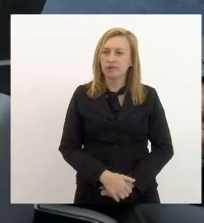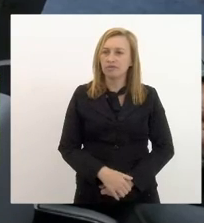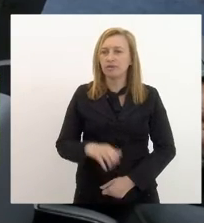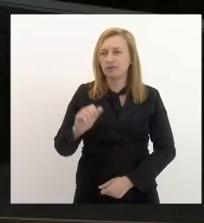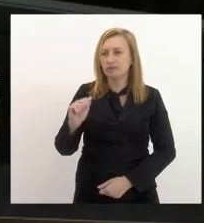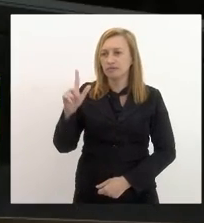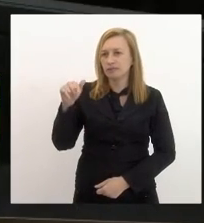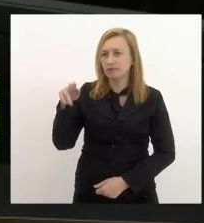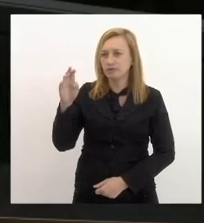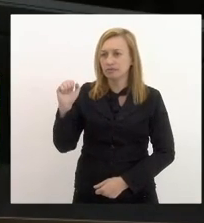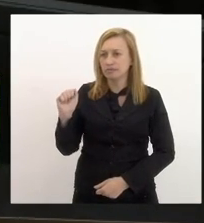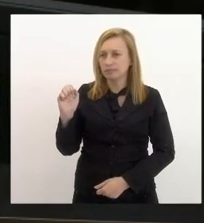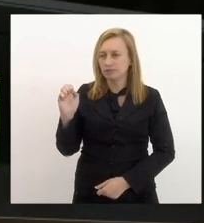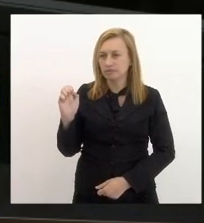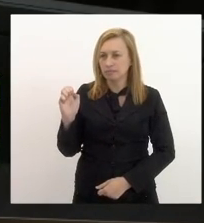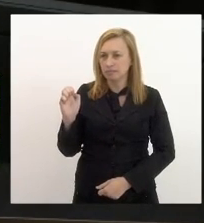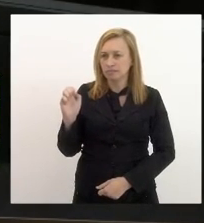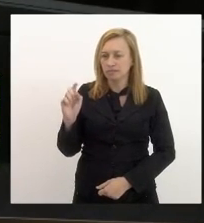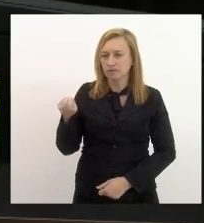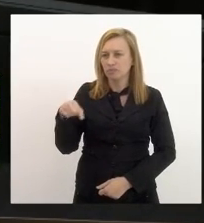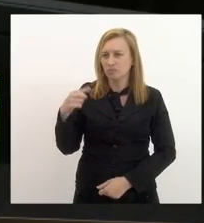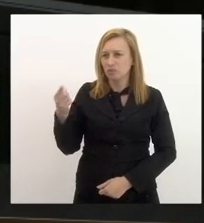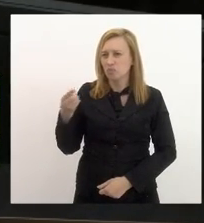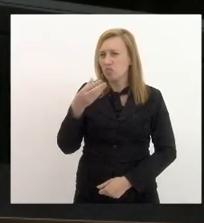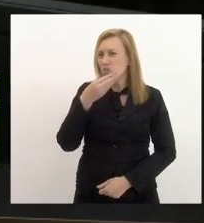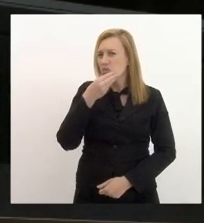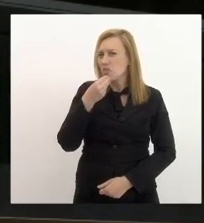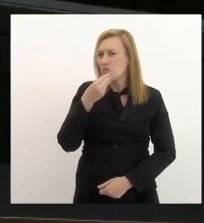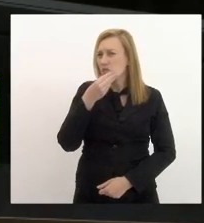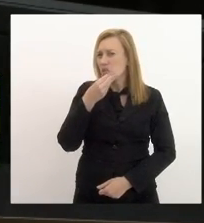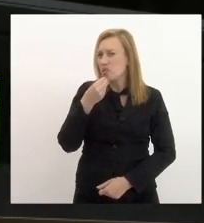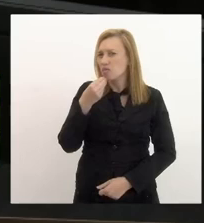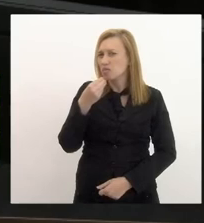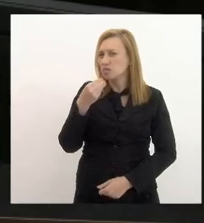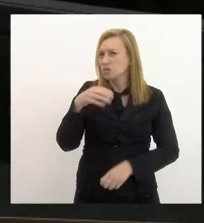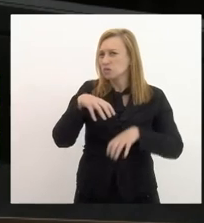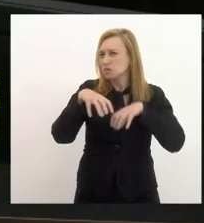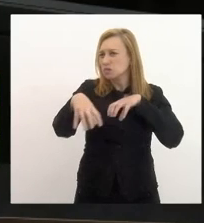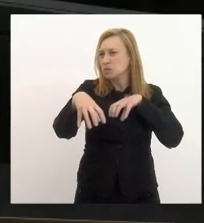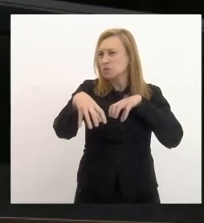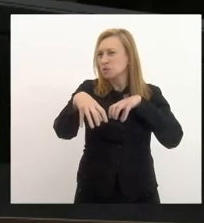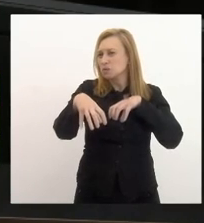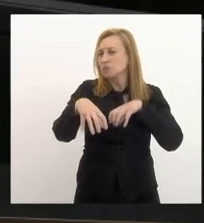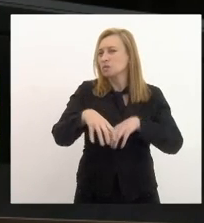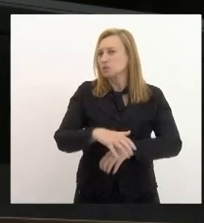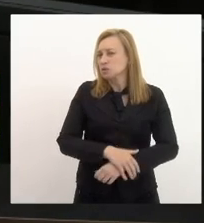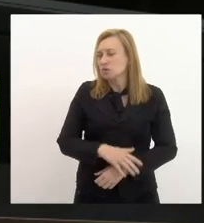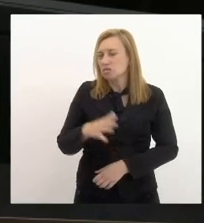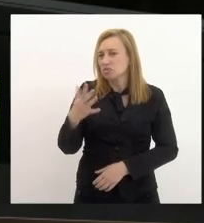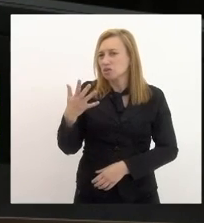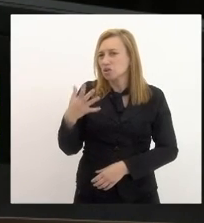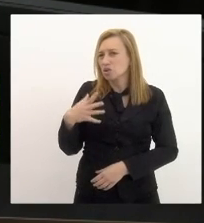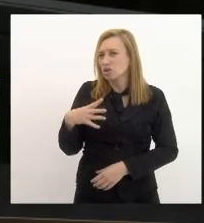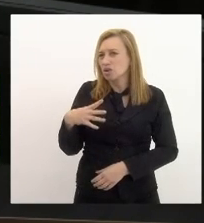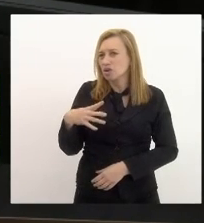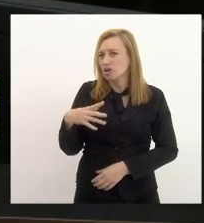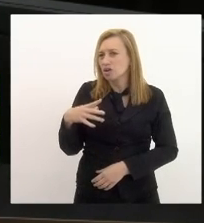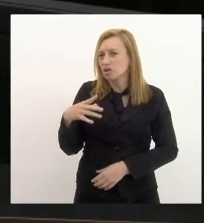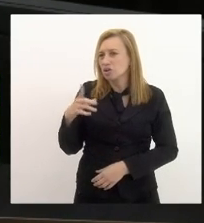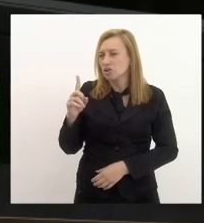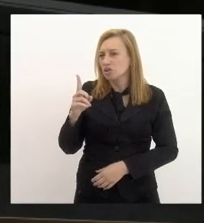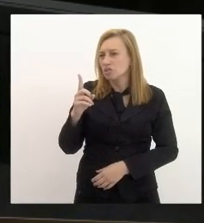Aline teve um rapaz no no vídeo que eu não não